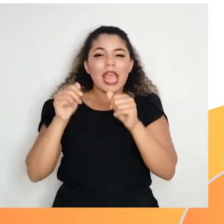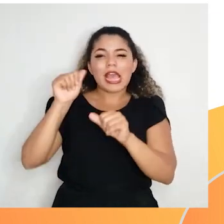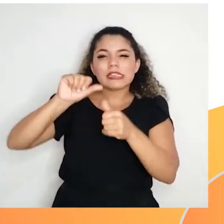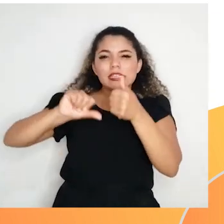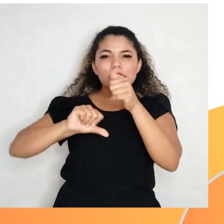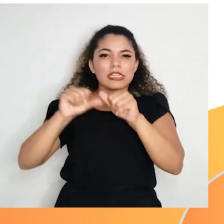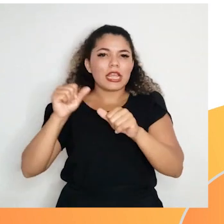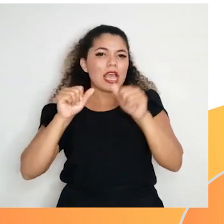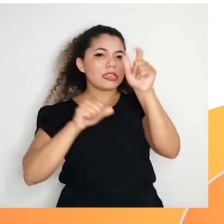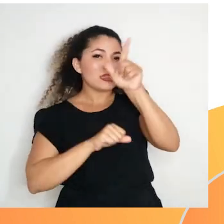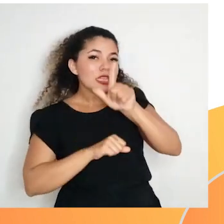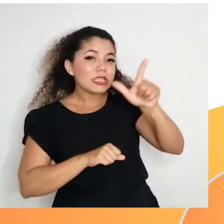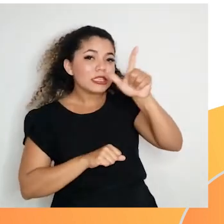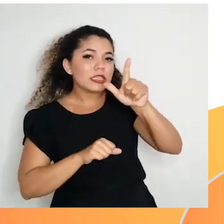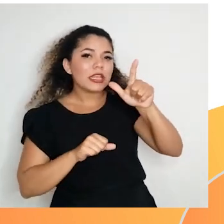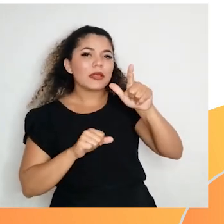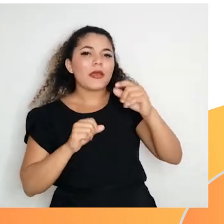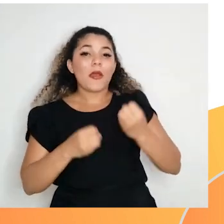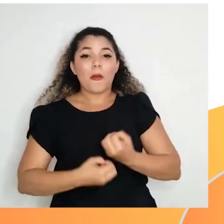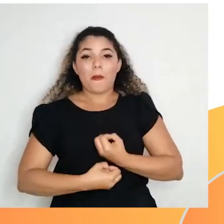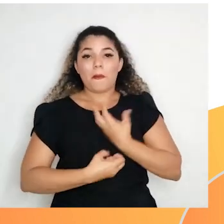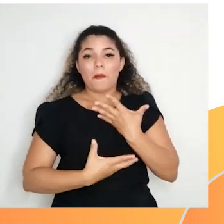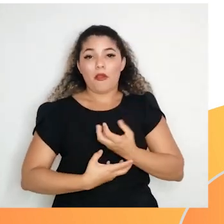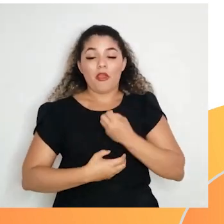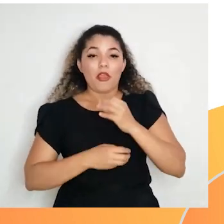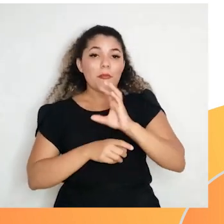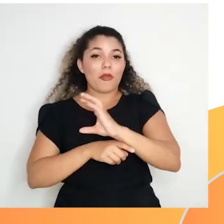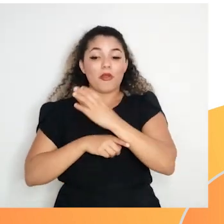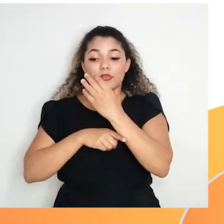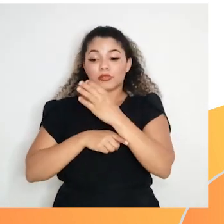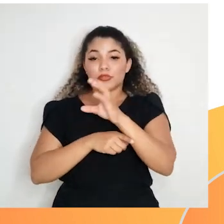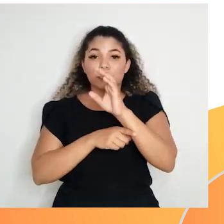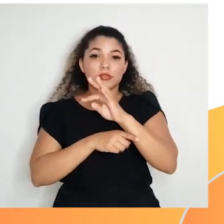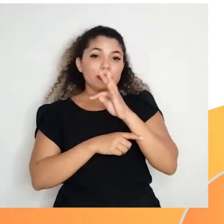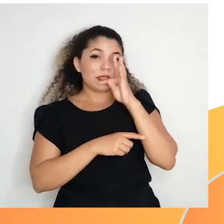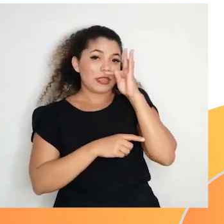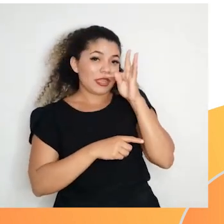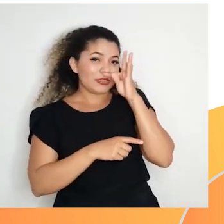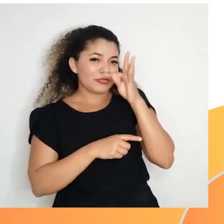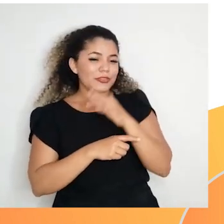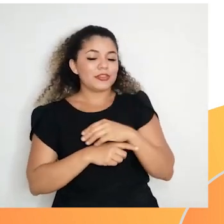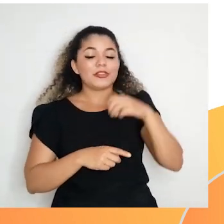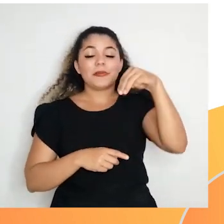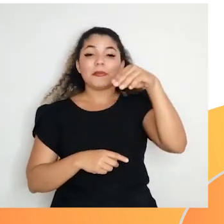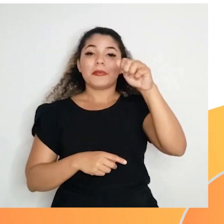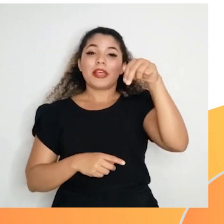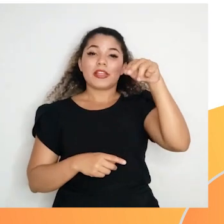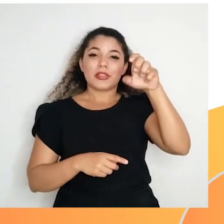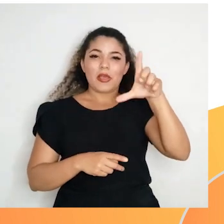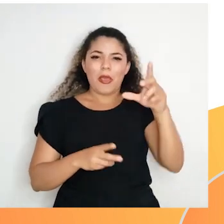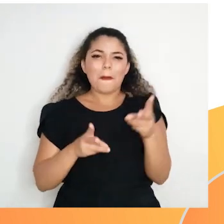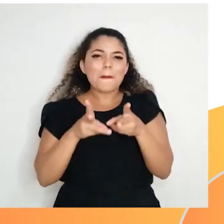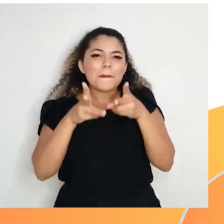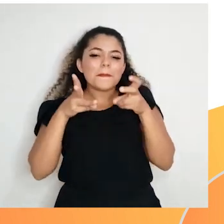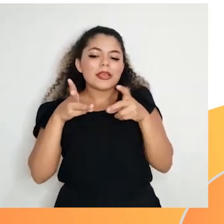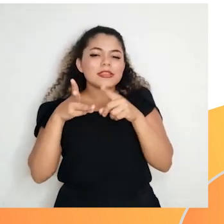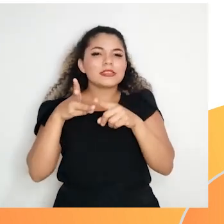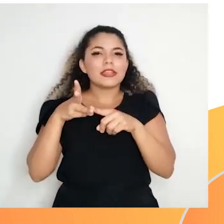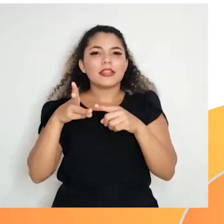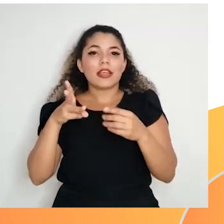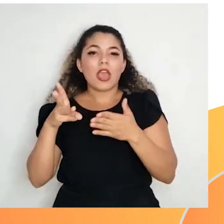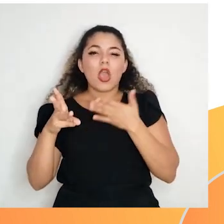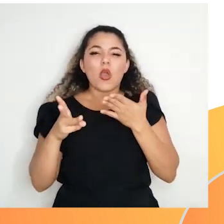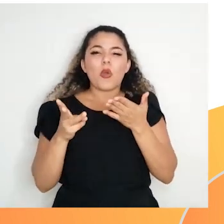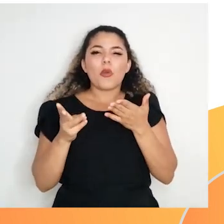de forma literária o poema Os Girassóis de Van Gogh de Manuel de Barros e perceber